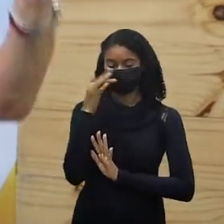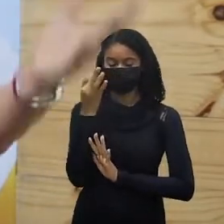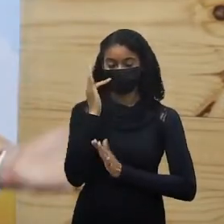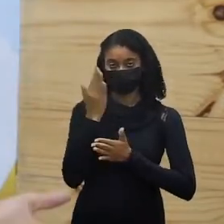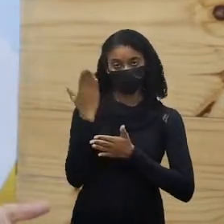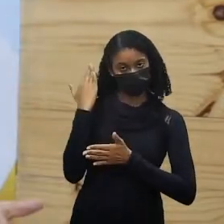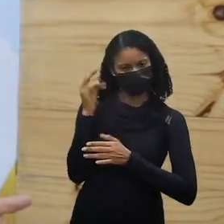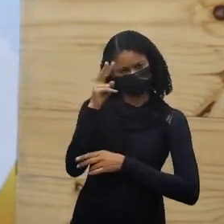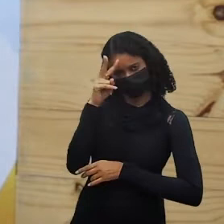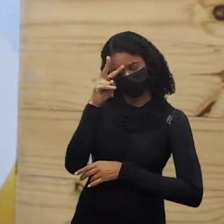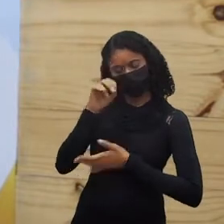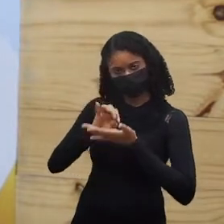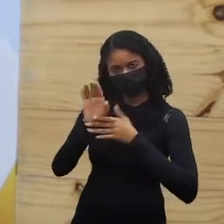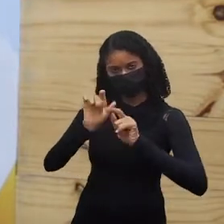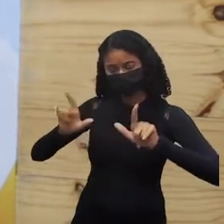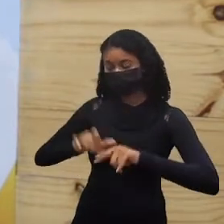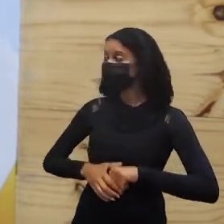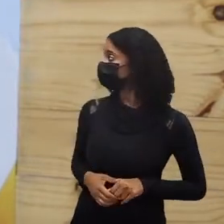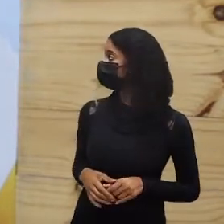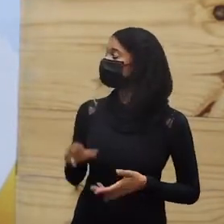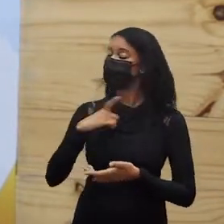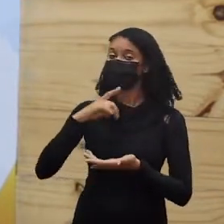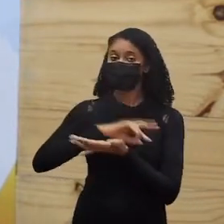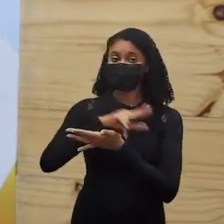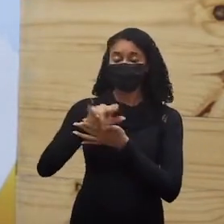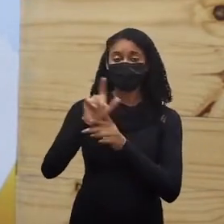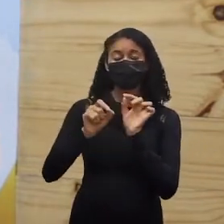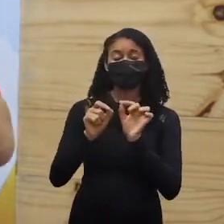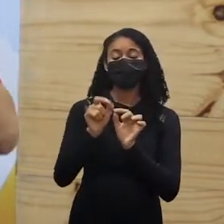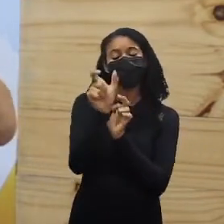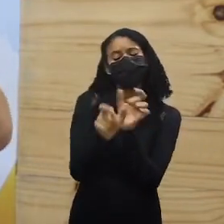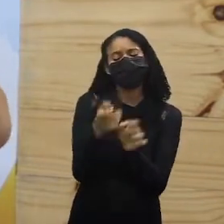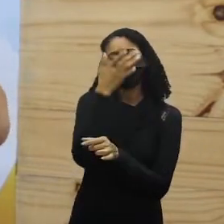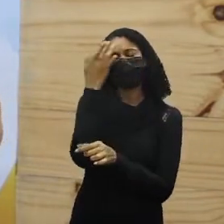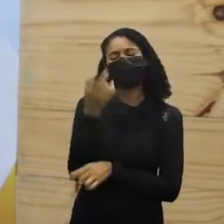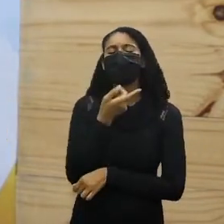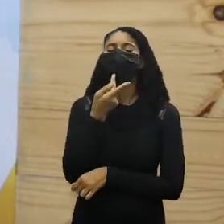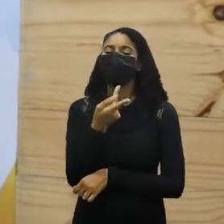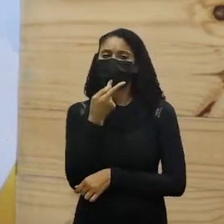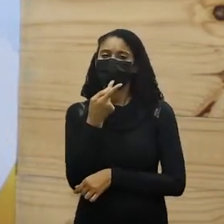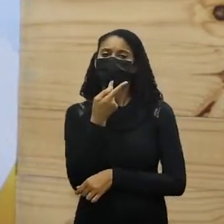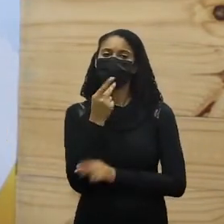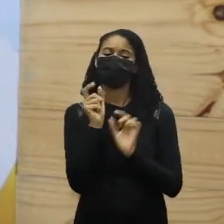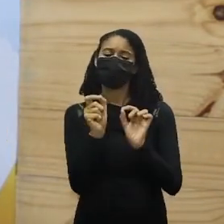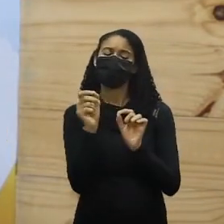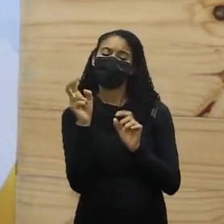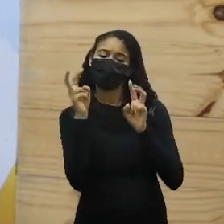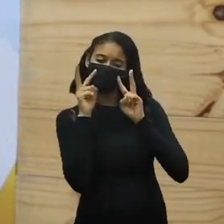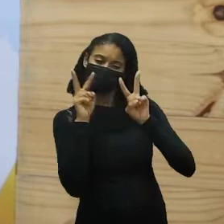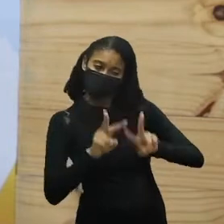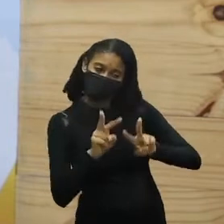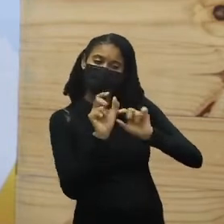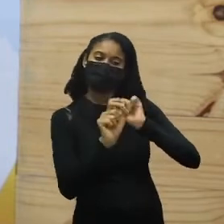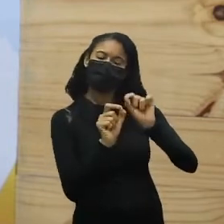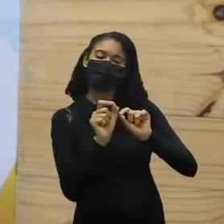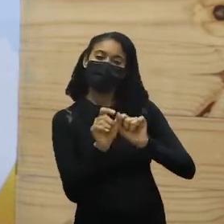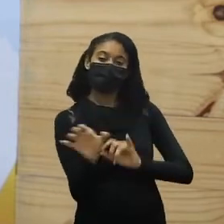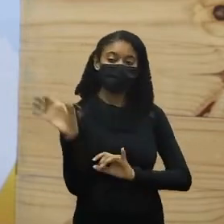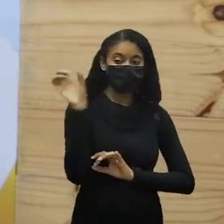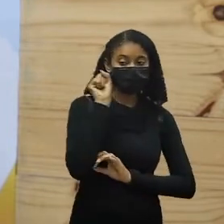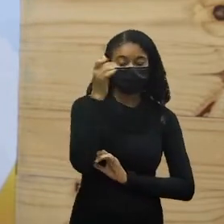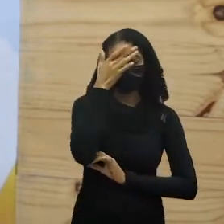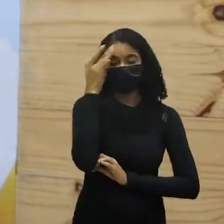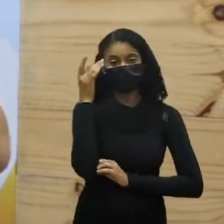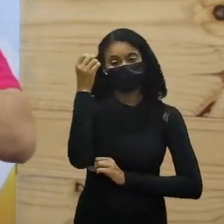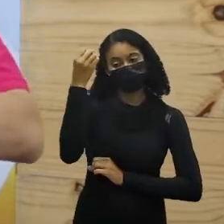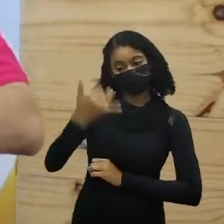as variações, a pronúncia. A pronúncia é o que faz você justamente observar, escutar alguém falar